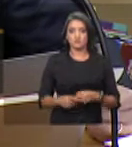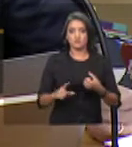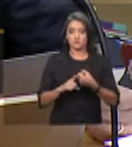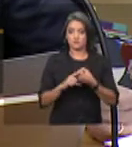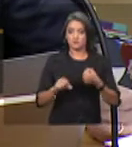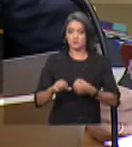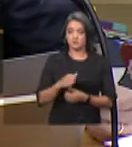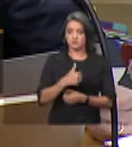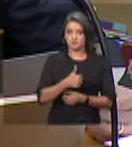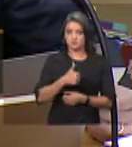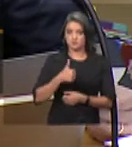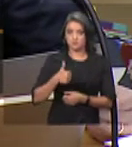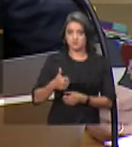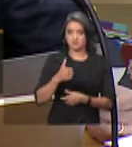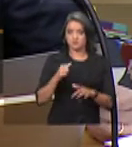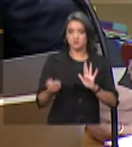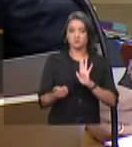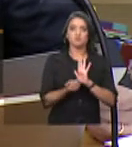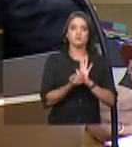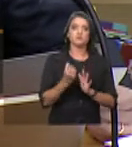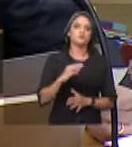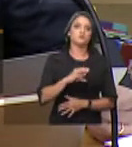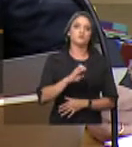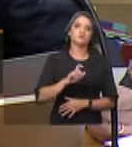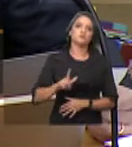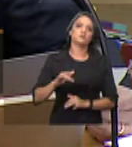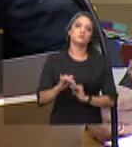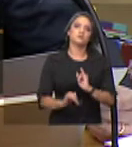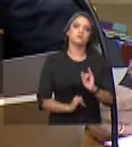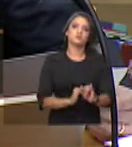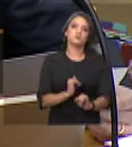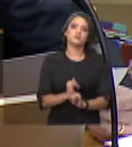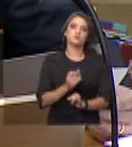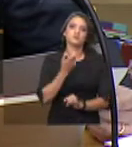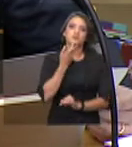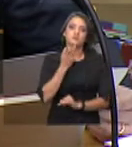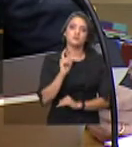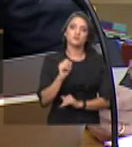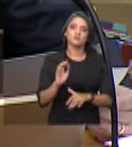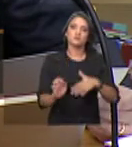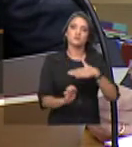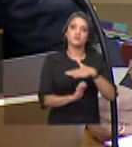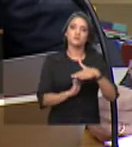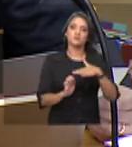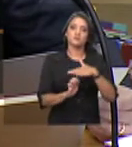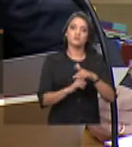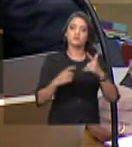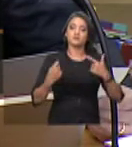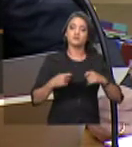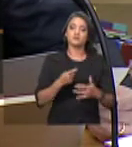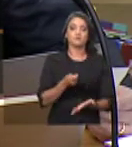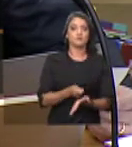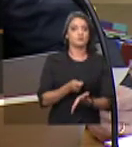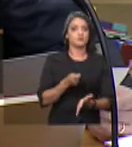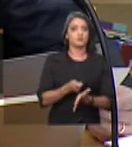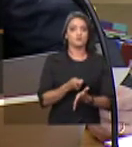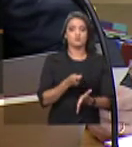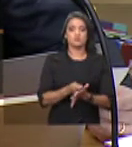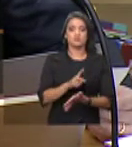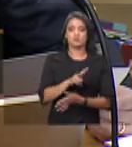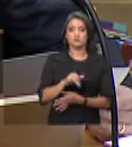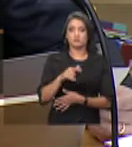11 do Marco civil da internet quando diz que as empresas deverão Obrigatoriamente